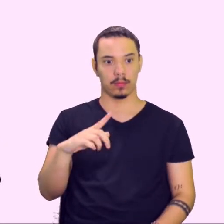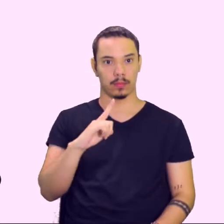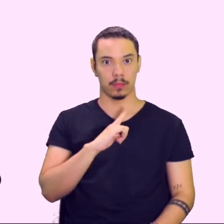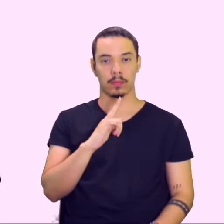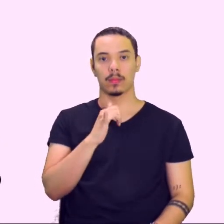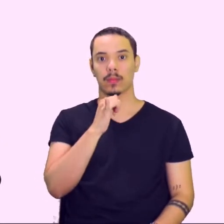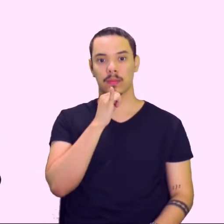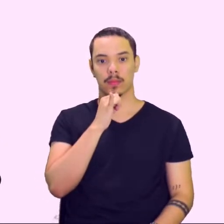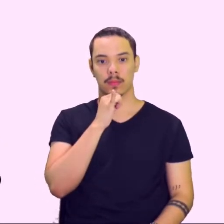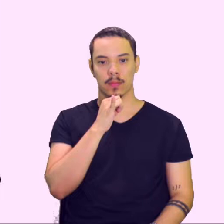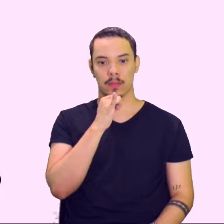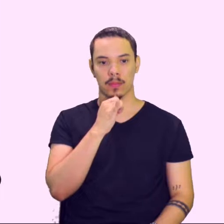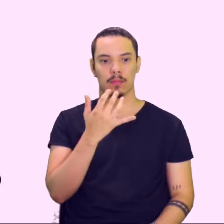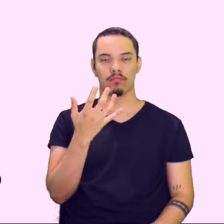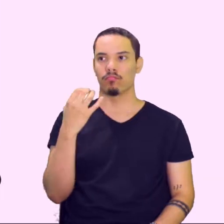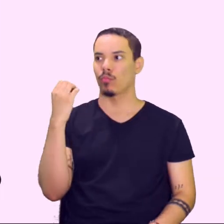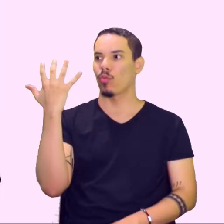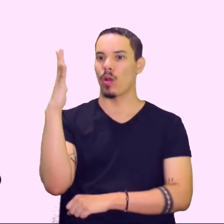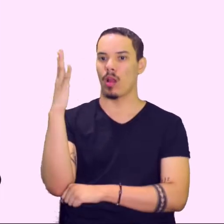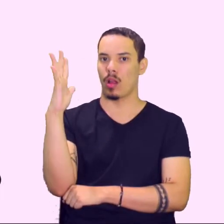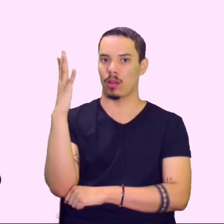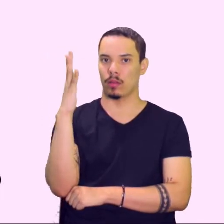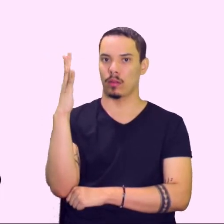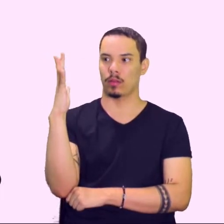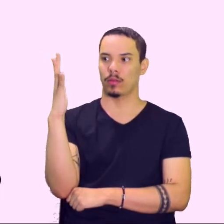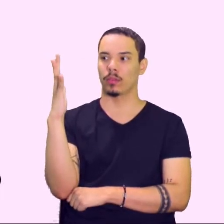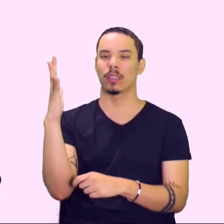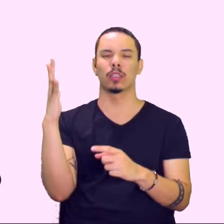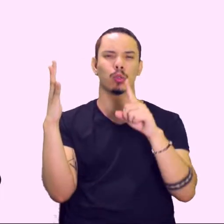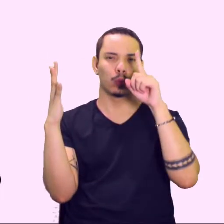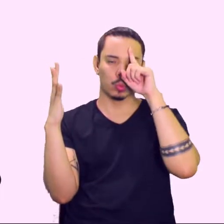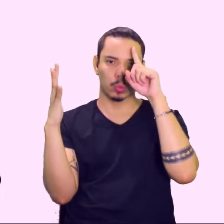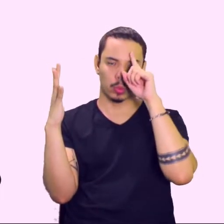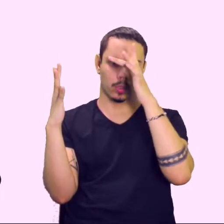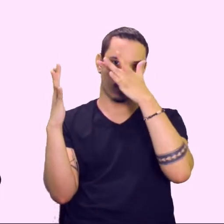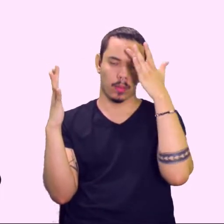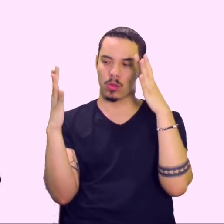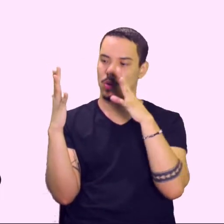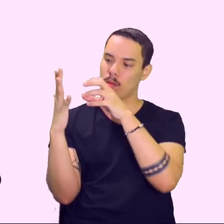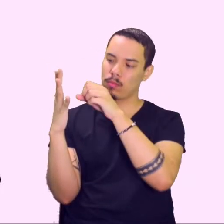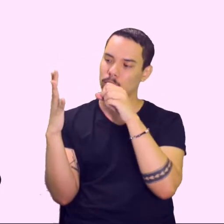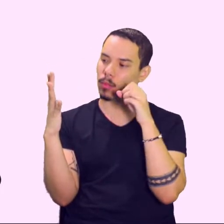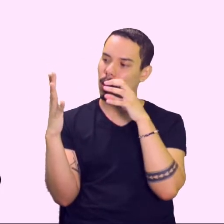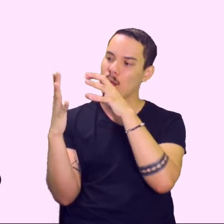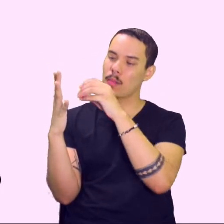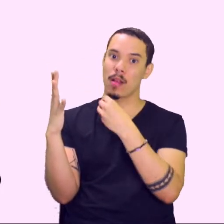exemplo, uma castanheira. Isso. E ele faz a colheita diária, certo? Isso. Ele